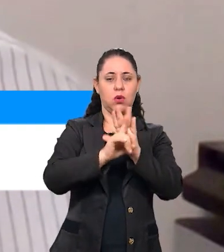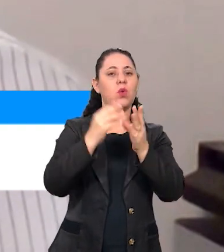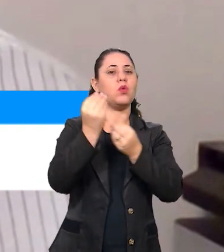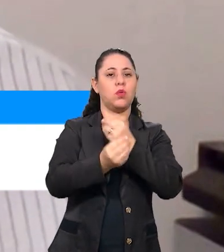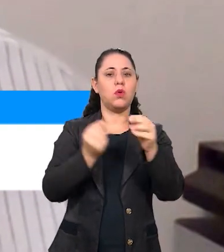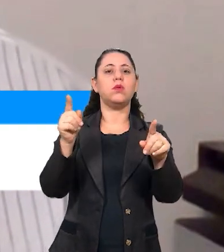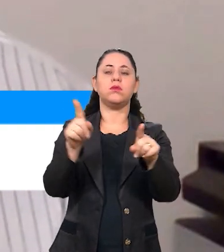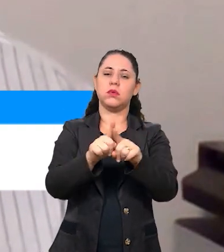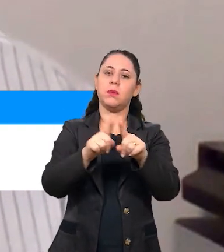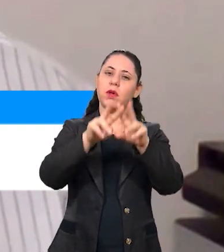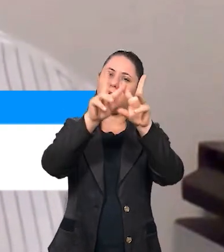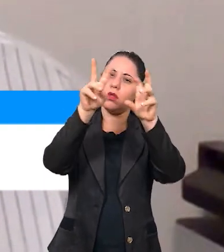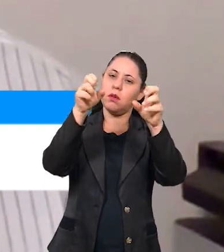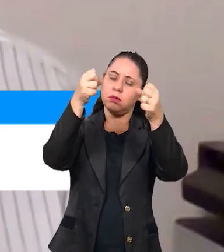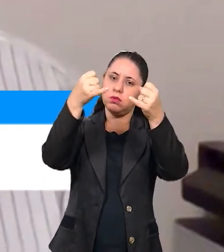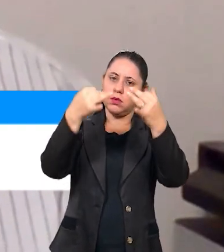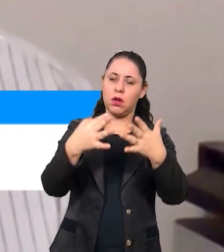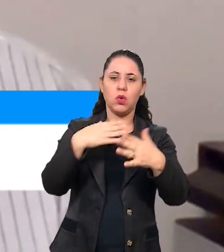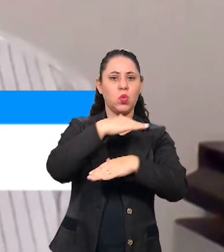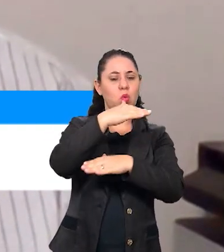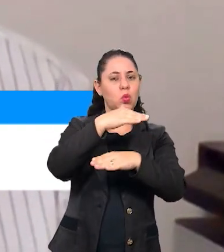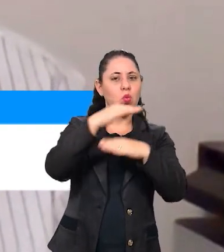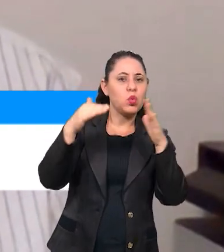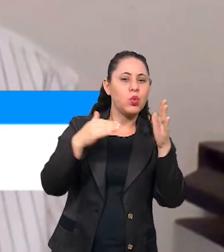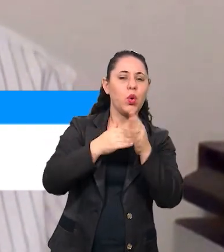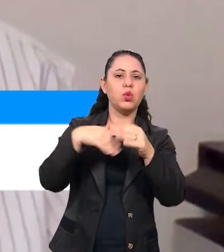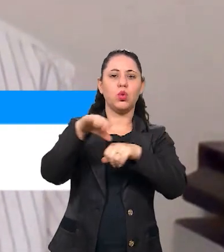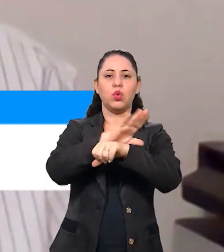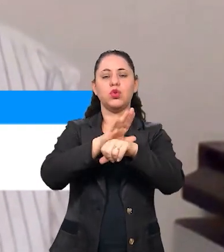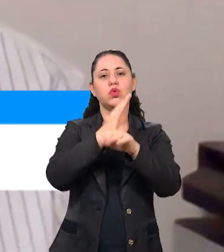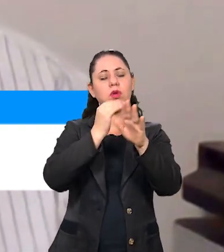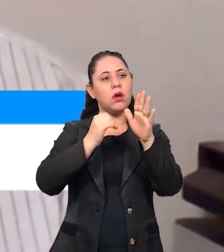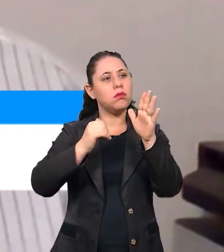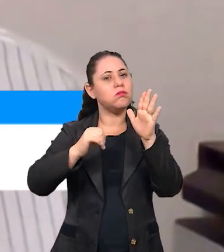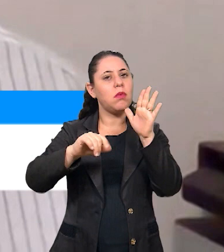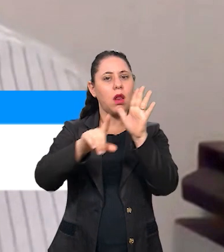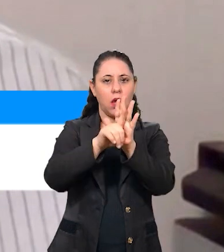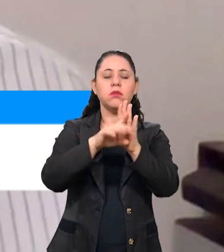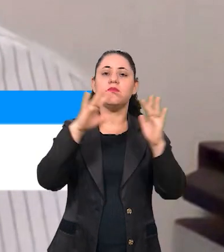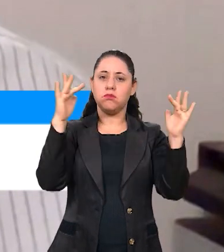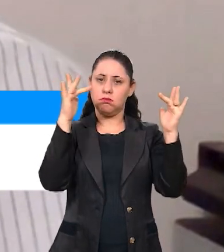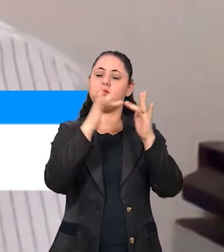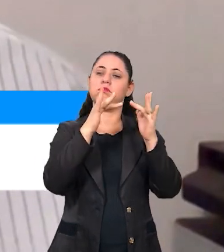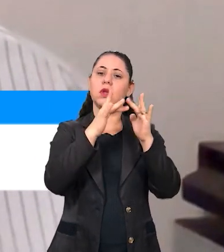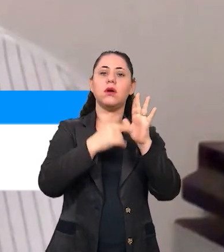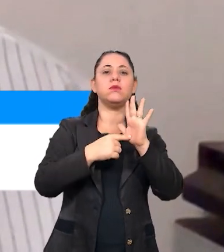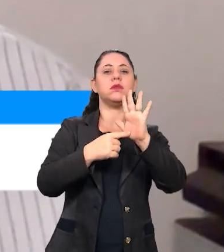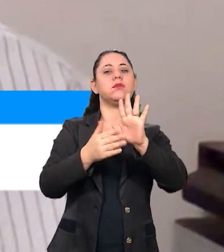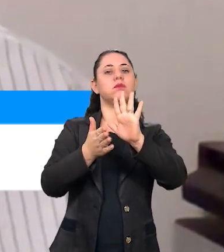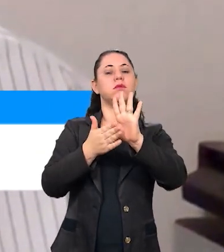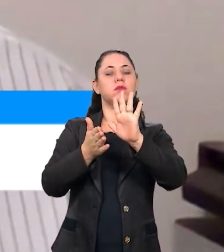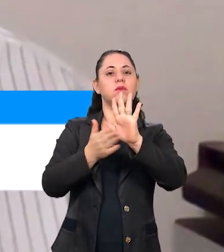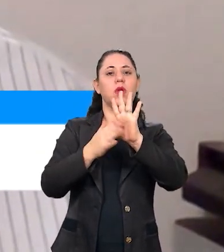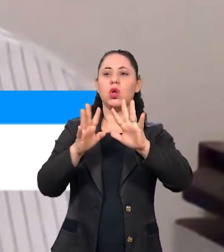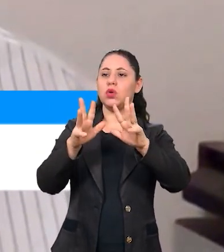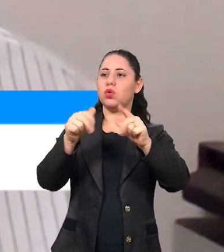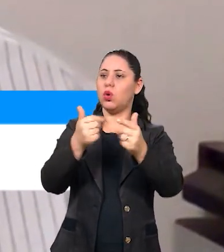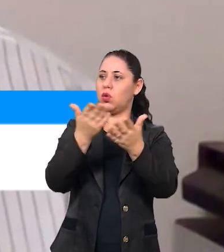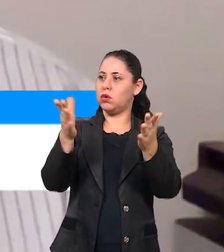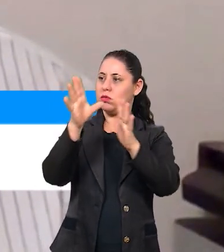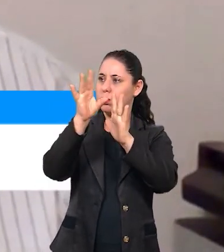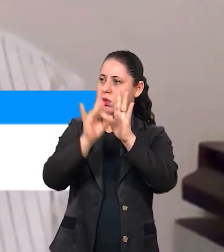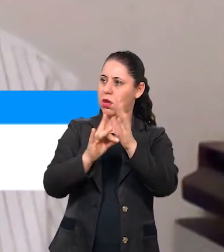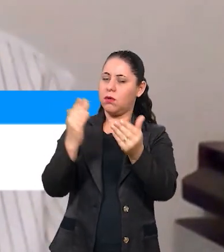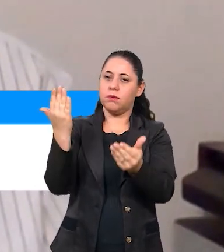presidente dessa Casa, bem como o tratamento da matéria está garantida a sua constitucionalidade material e a sua legalidade. A presente